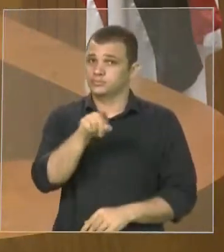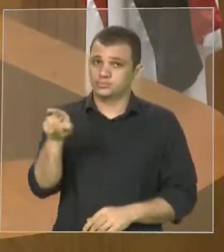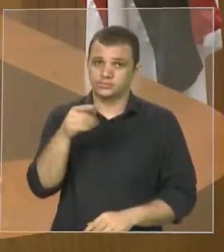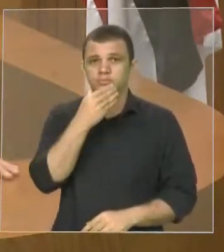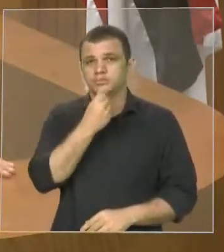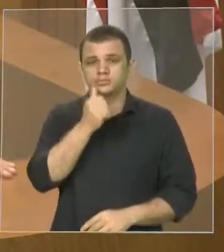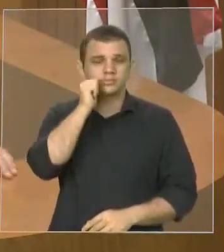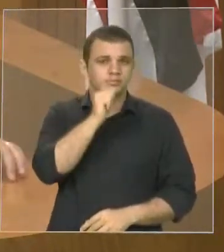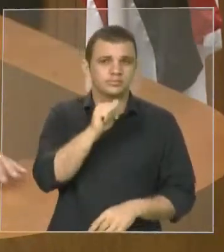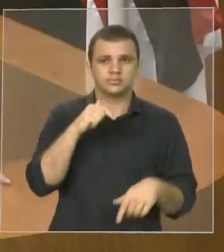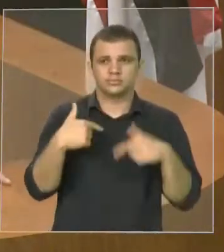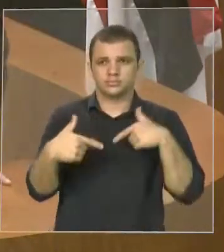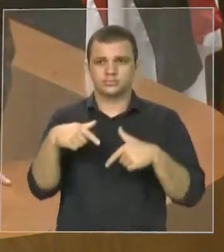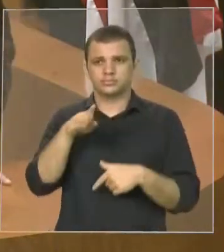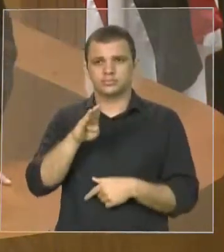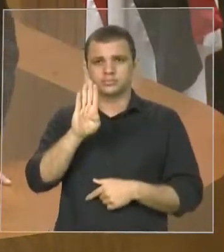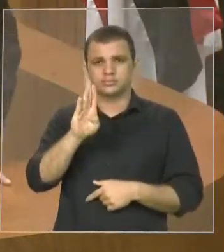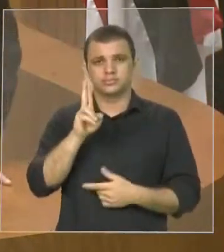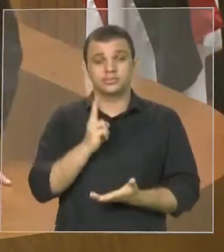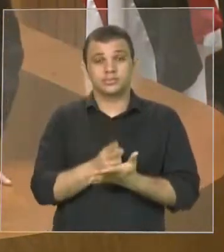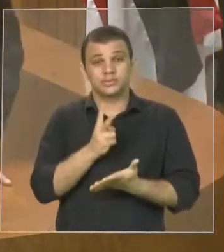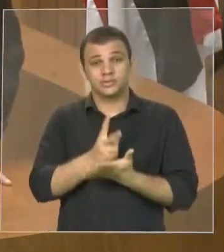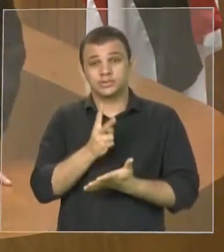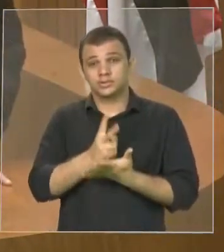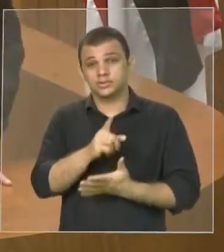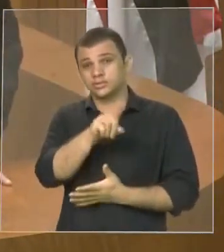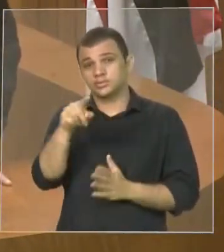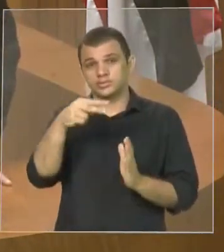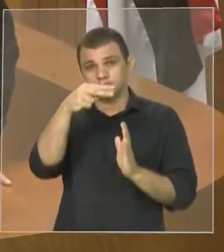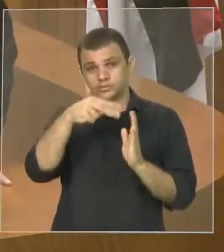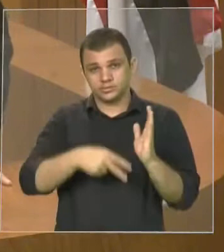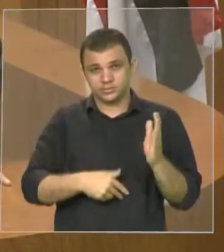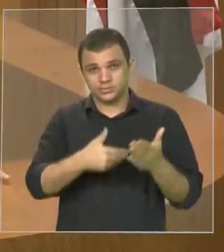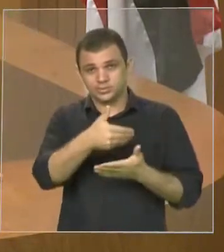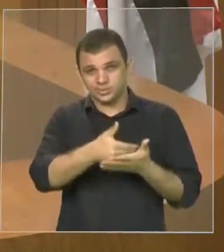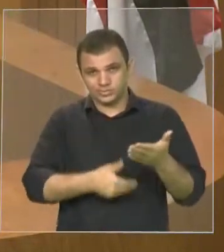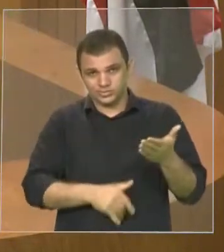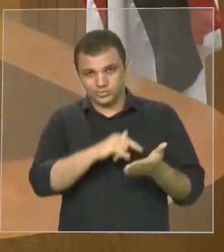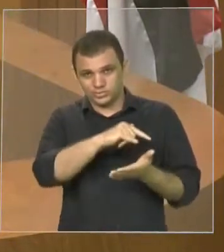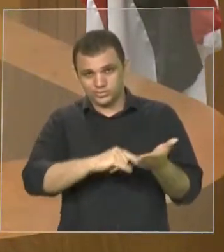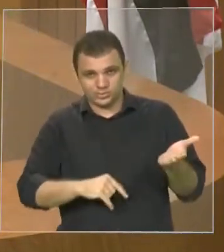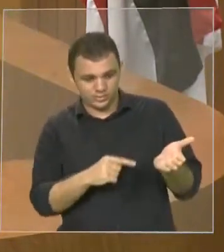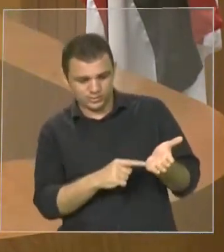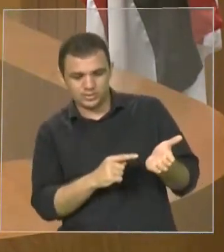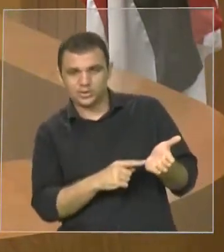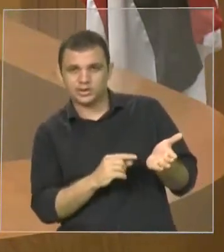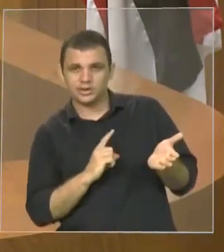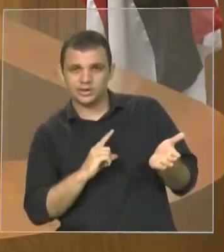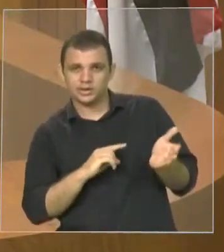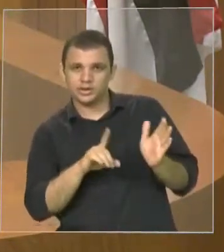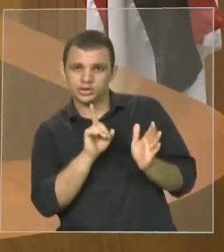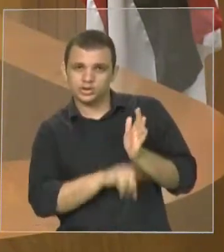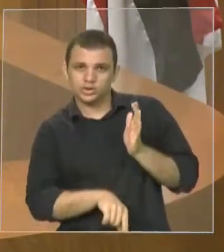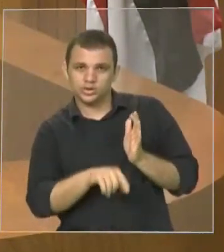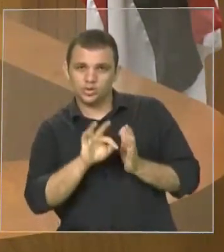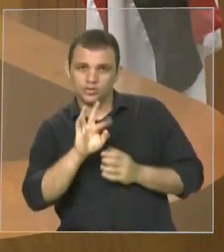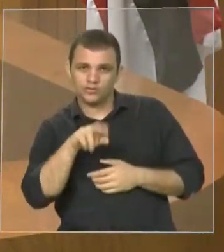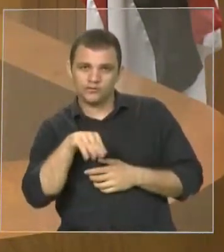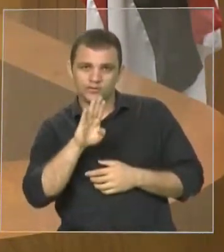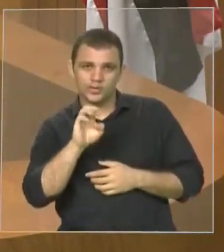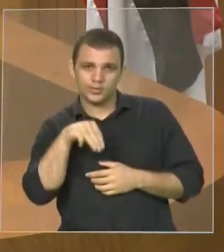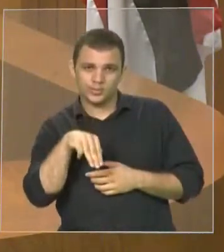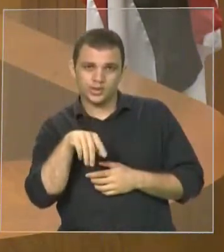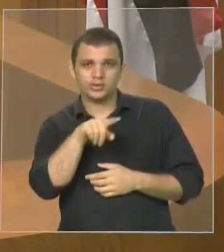públicos, toda vez que olharem no contra-cheque de vocês o desconto do FUNBEM, saibam que a partir